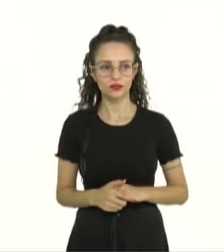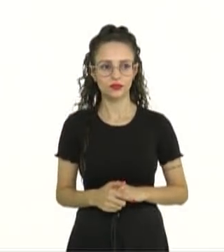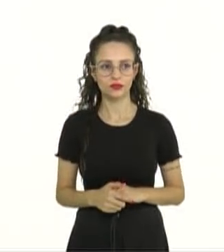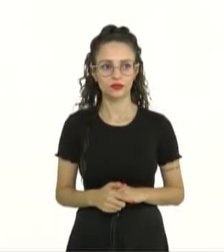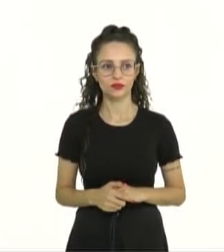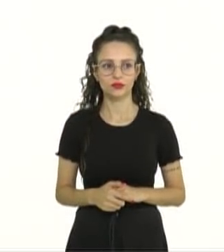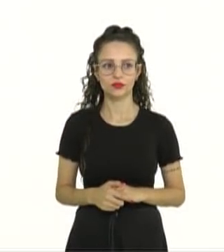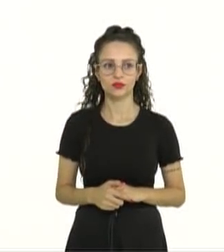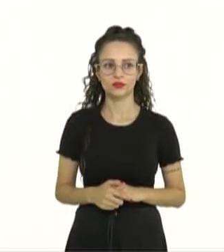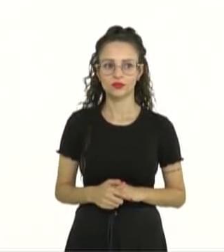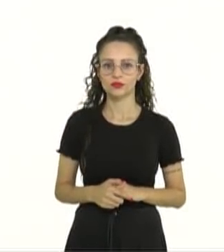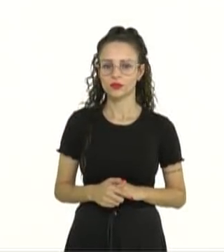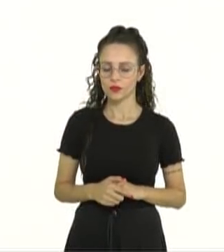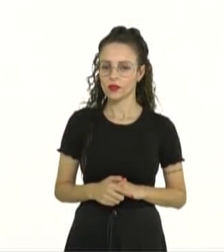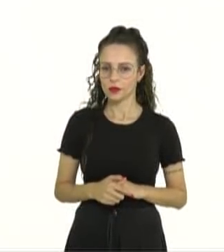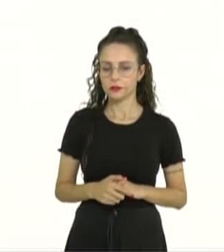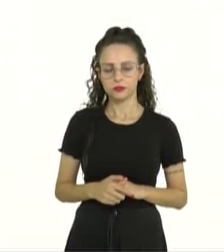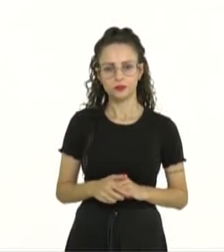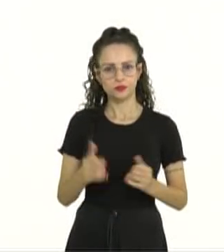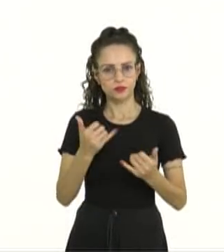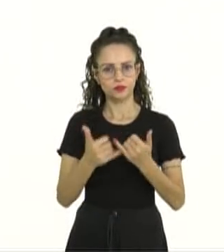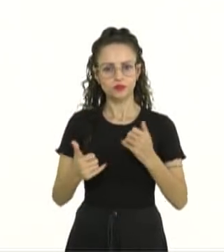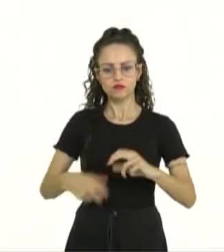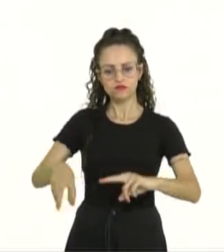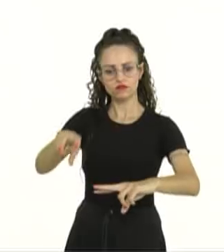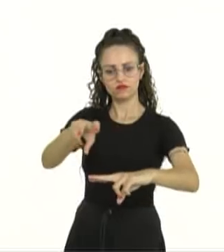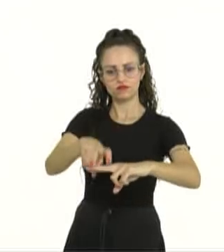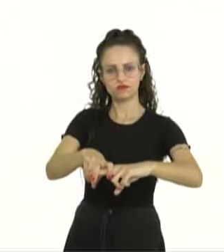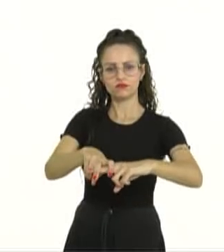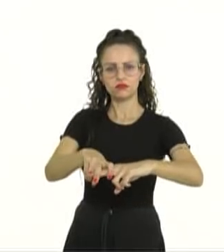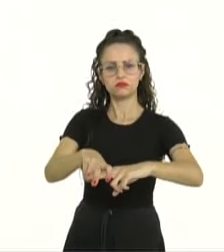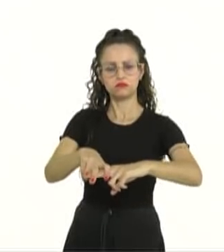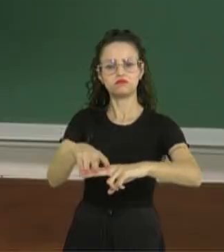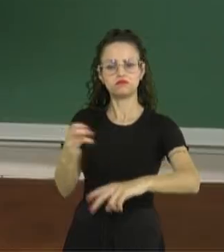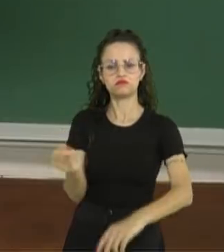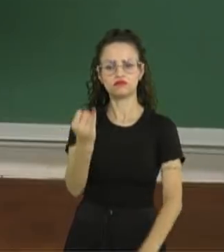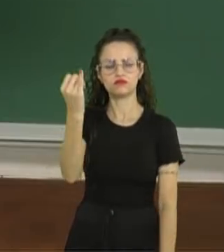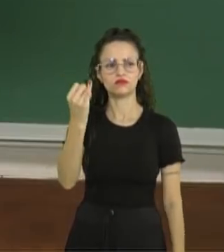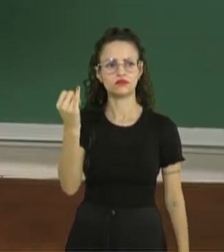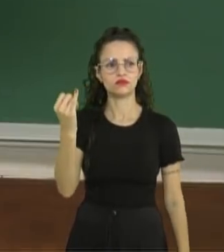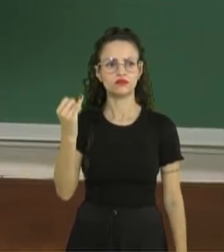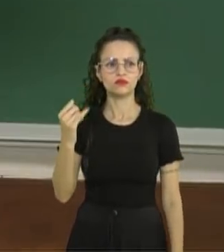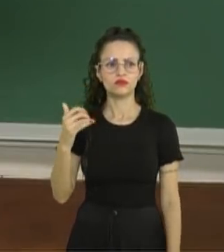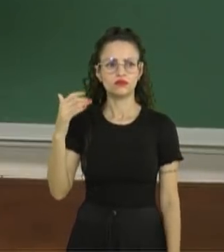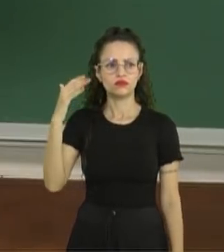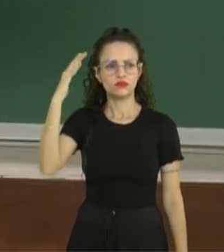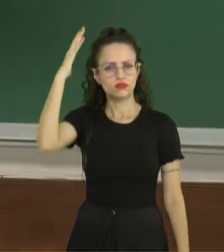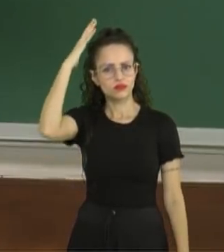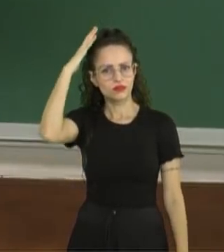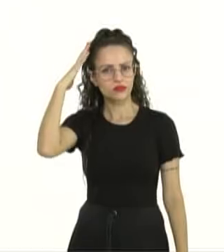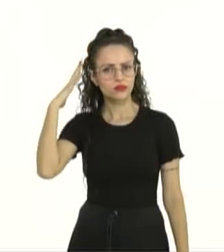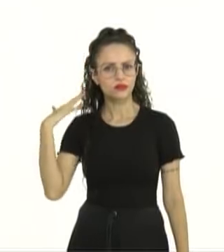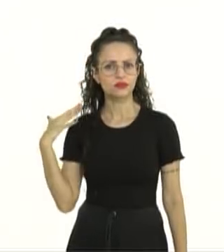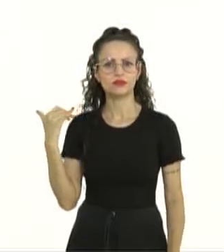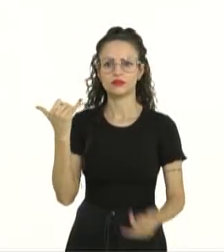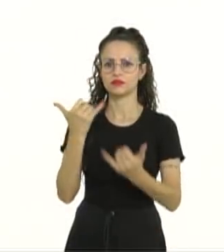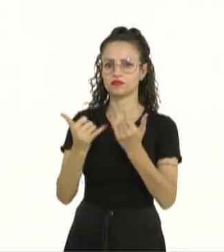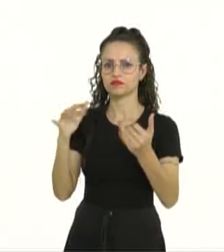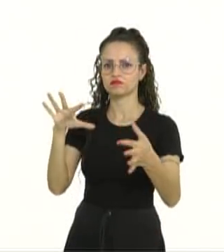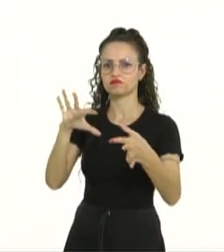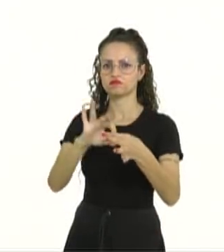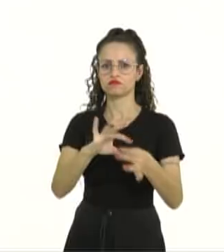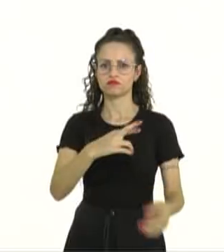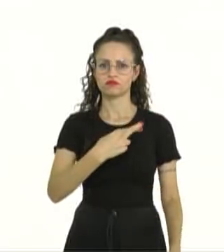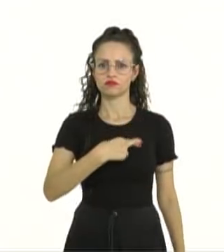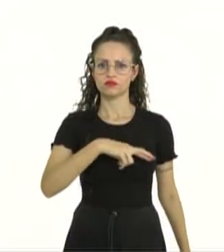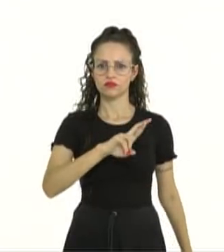tem uma pessoa muito importante no meio sentada. Professor, esse cabelo até me lembra muito um religioso, né? Alguns